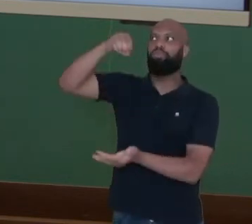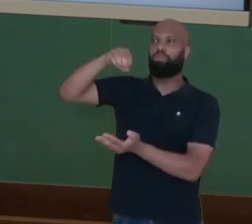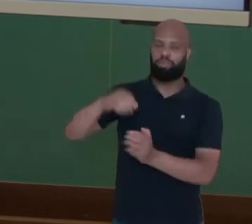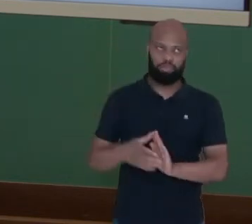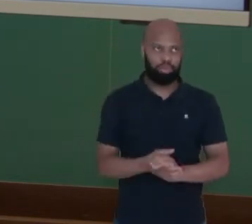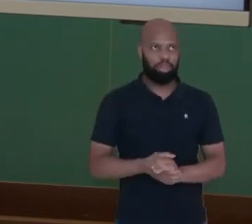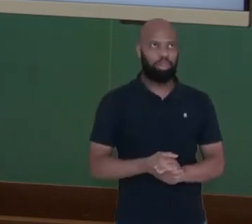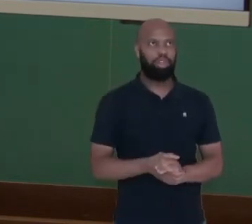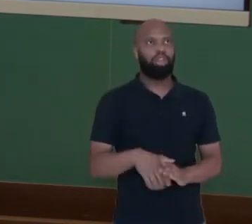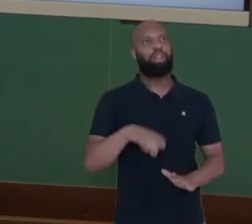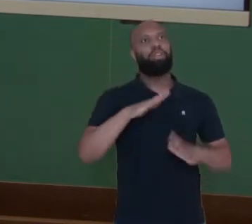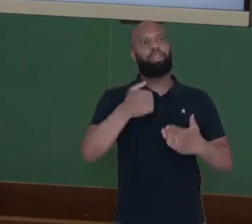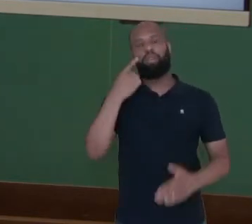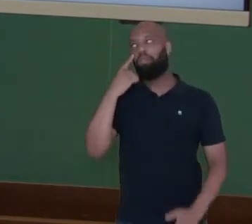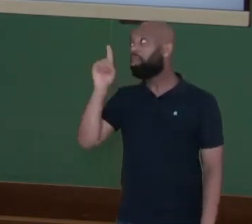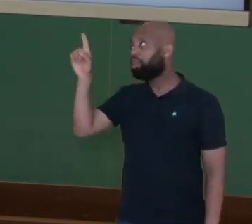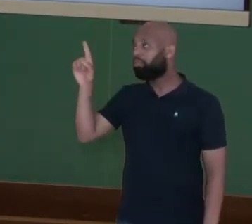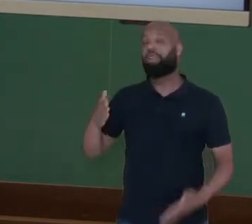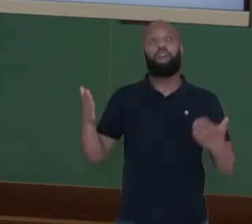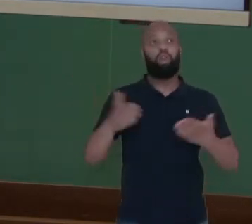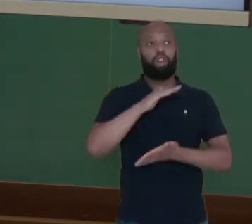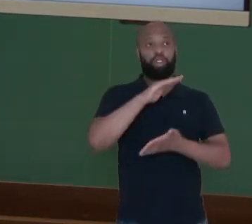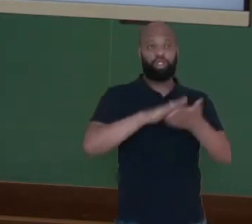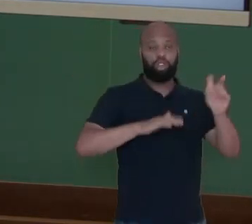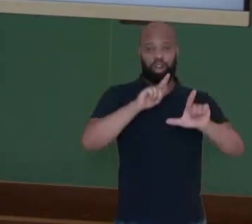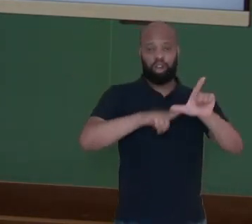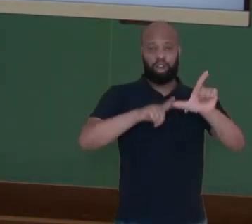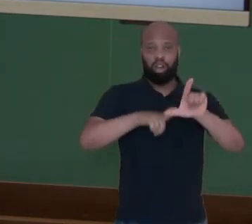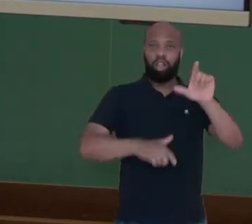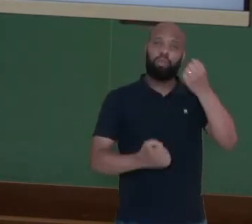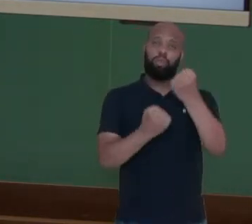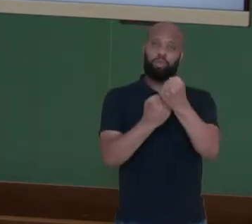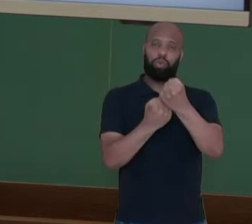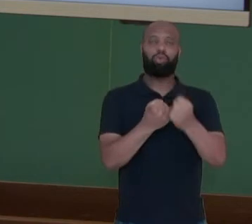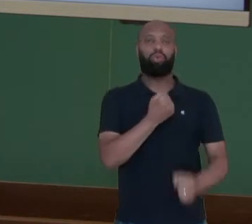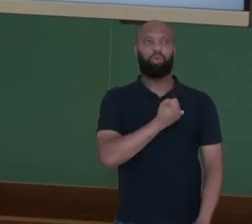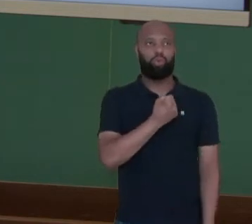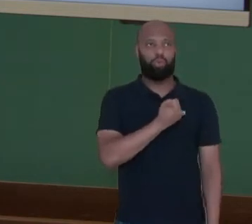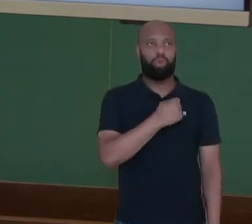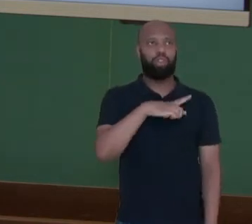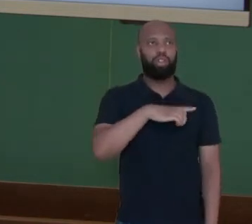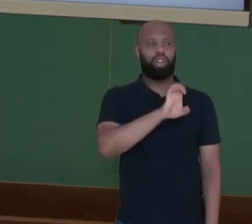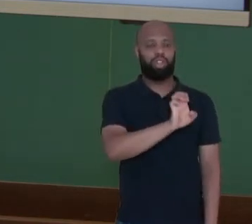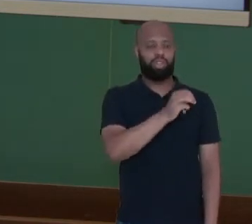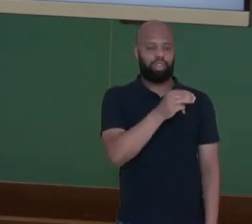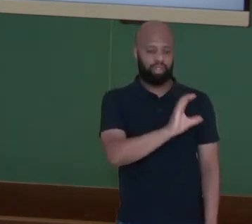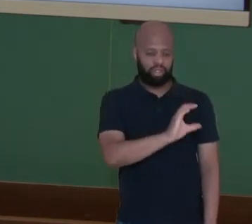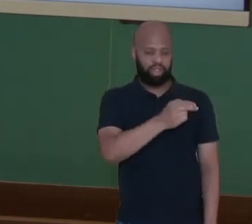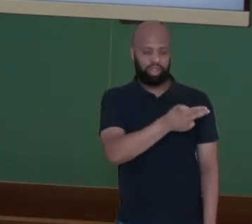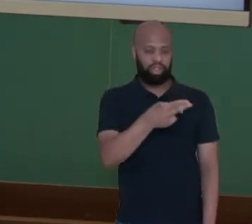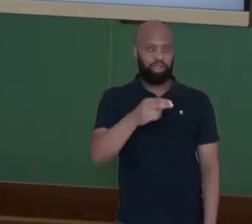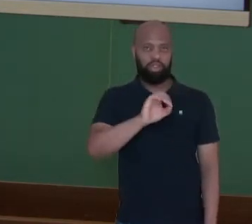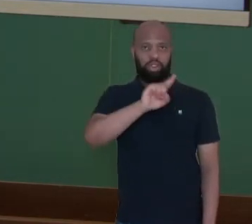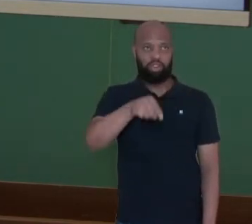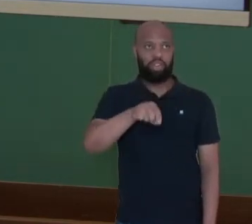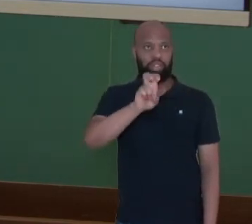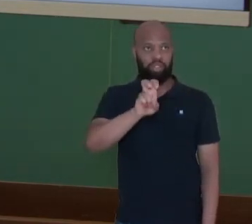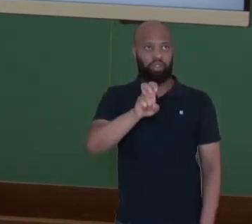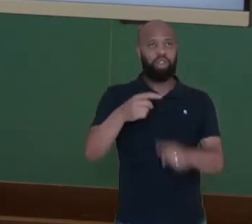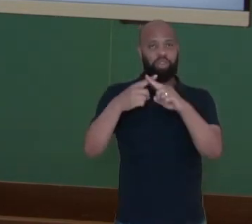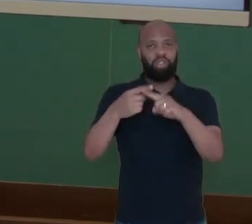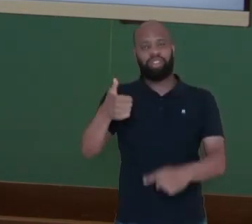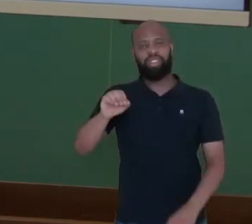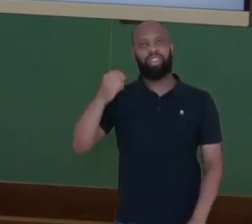EC é igual a m vezes v ao quadrado sobre 2. Substituindo as informações, nós temos que EC é igual a